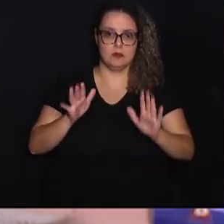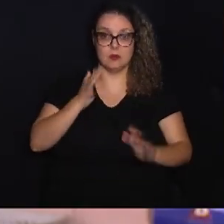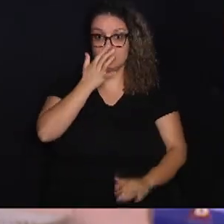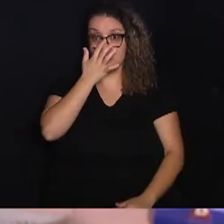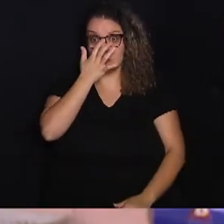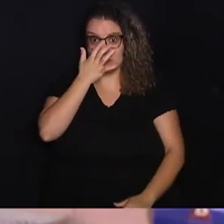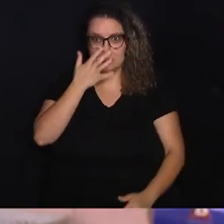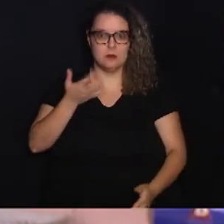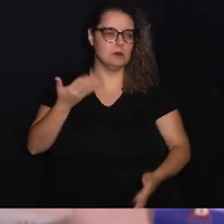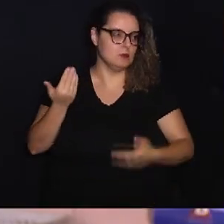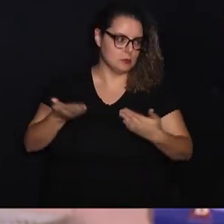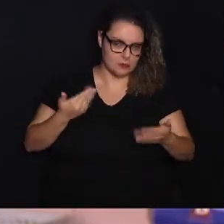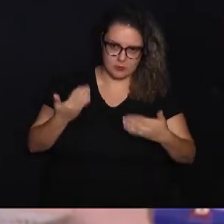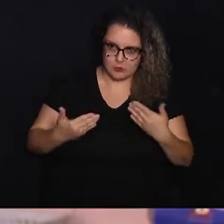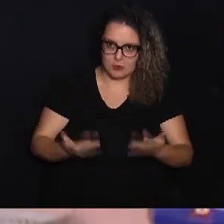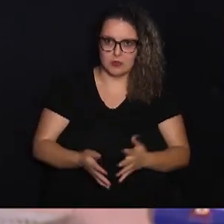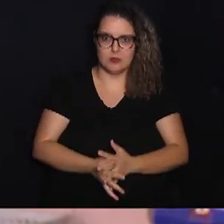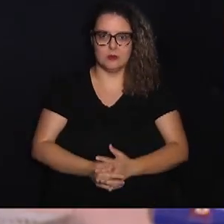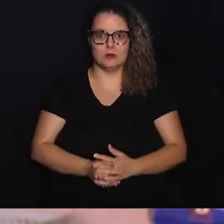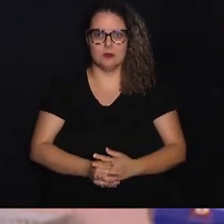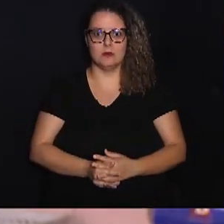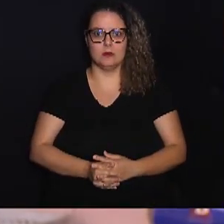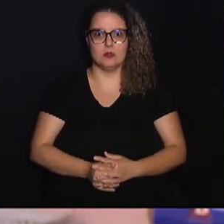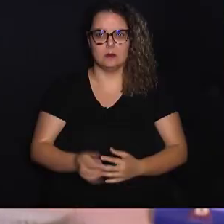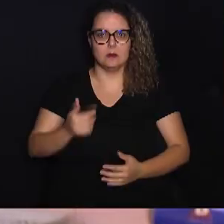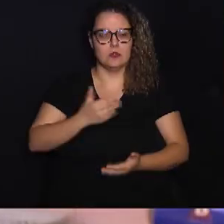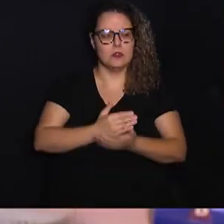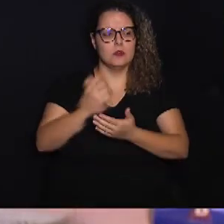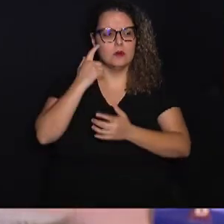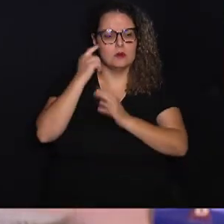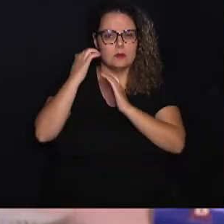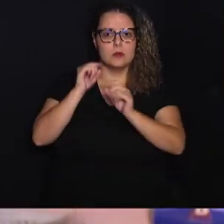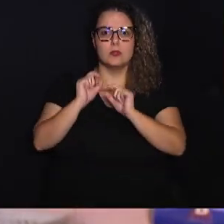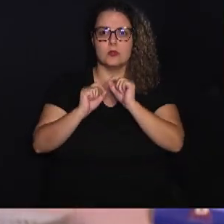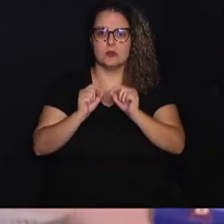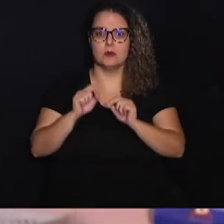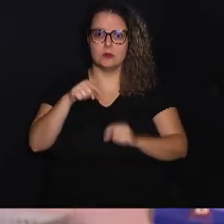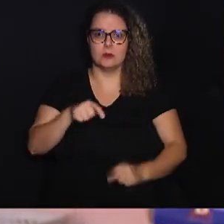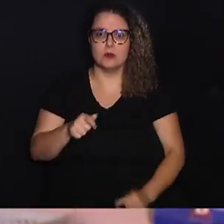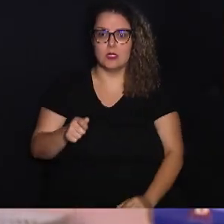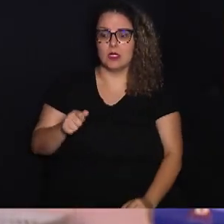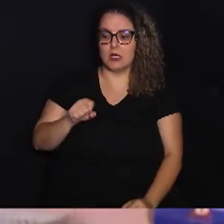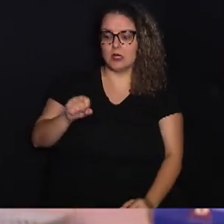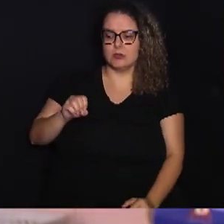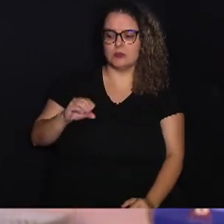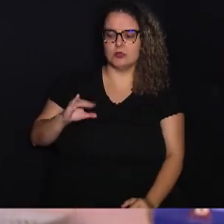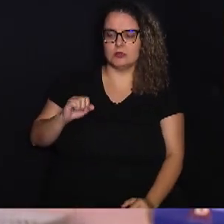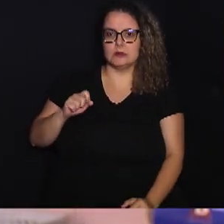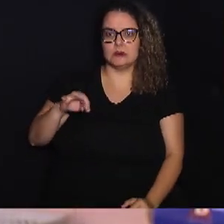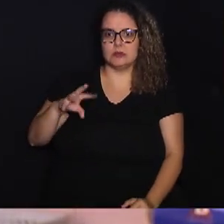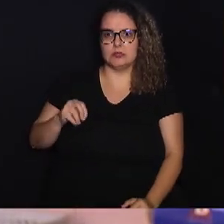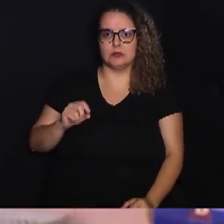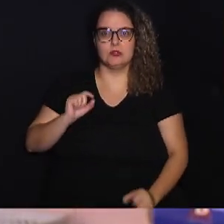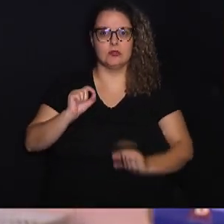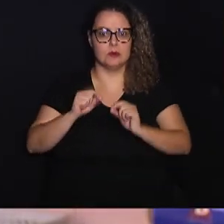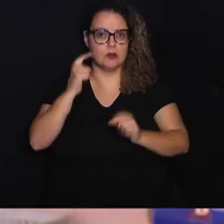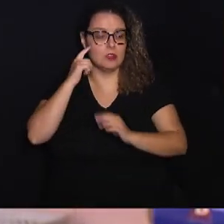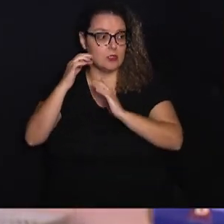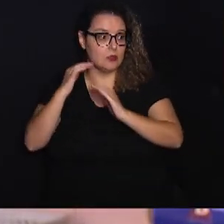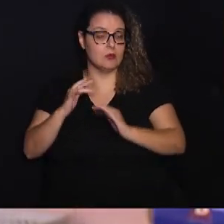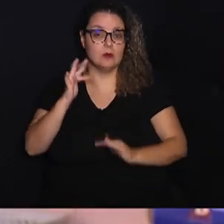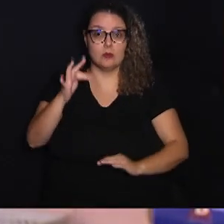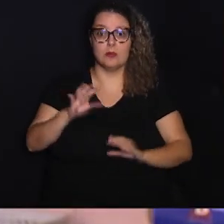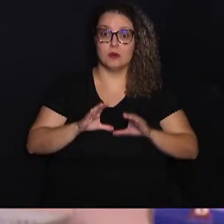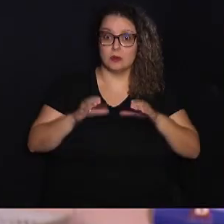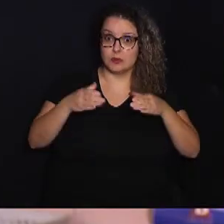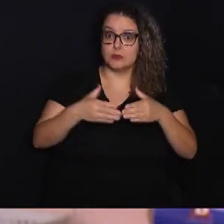vamos lá, né, e a gente começou a pensar, o que é esse associativo? O que é a gente pensar num futuro coletivo,